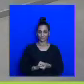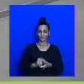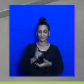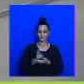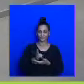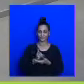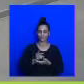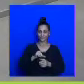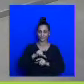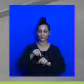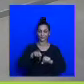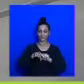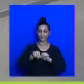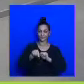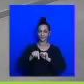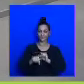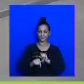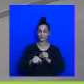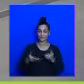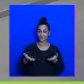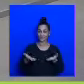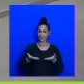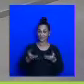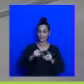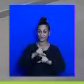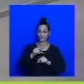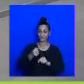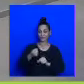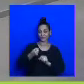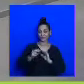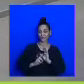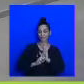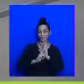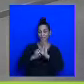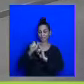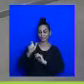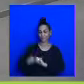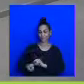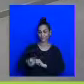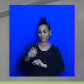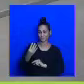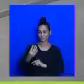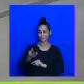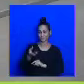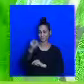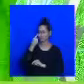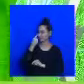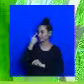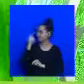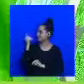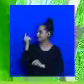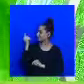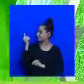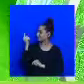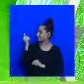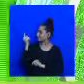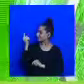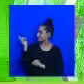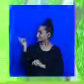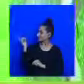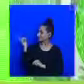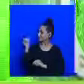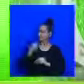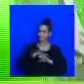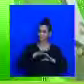vamos seguir sorteando no super 7 agora sorteio do número correspondente a coluna número 4 bola posicionada valendo